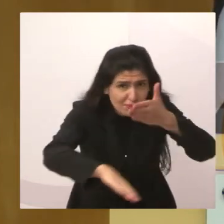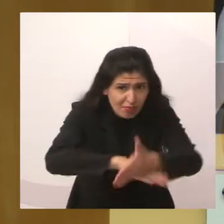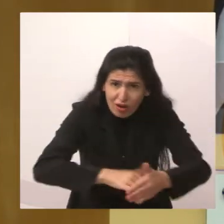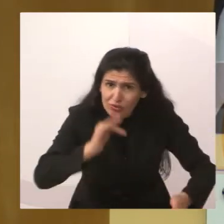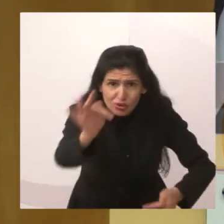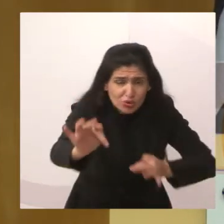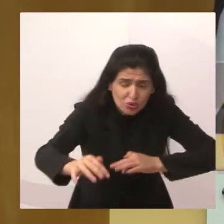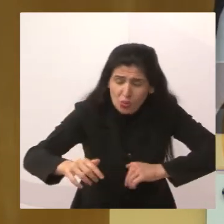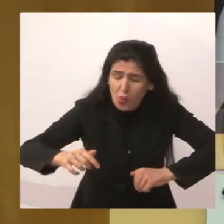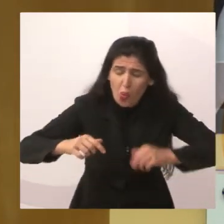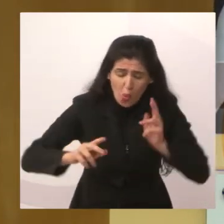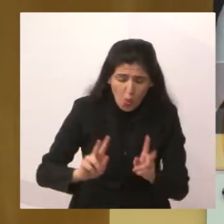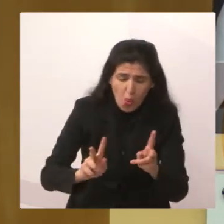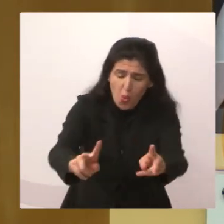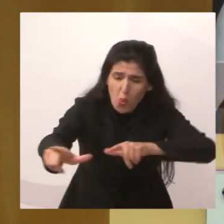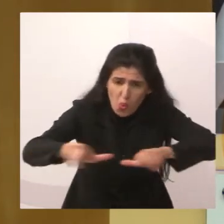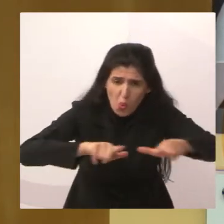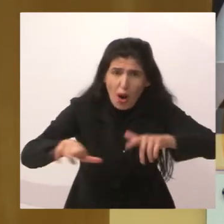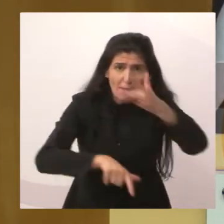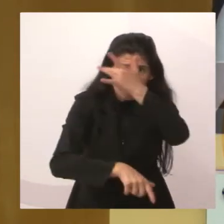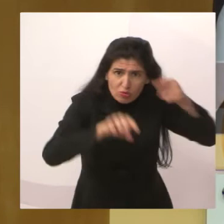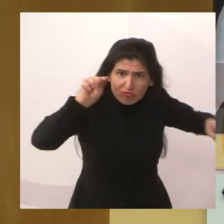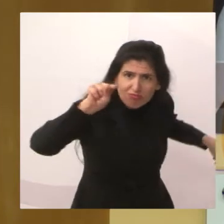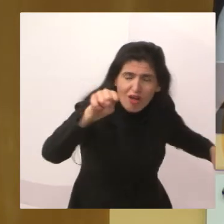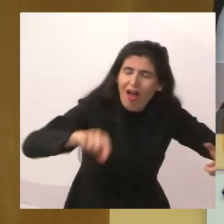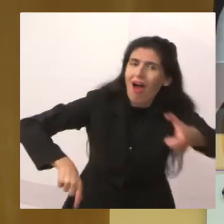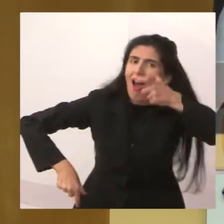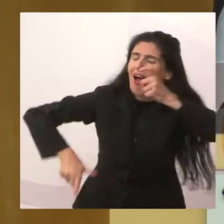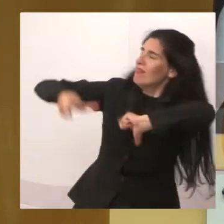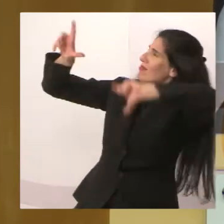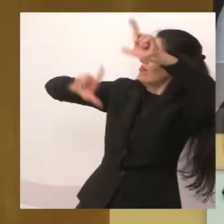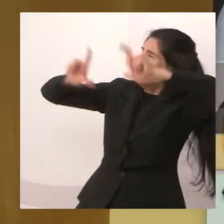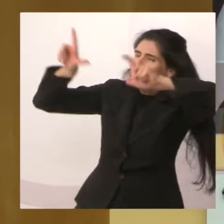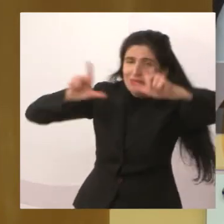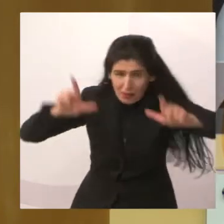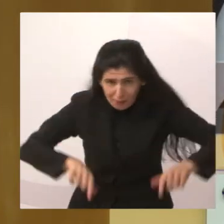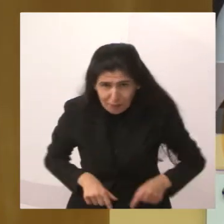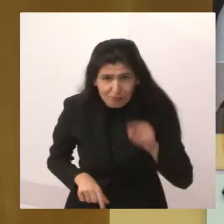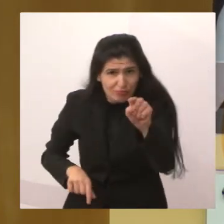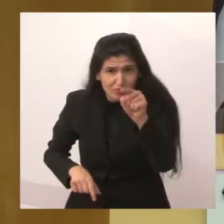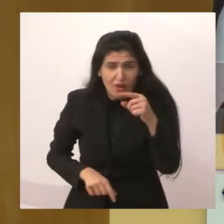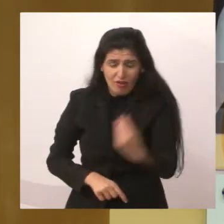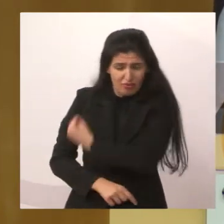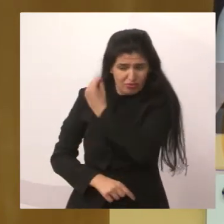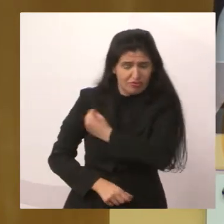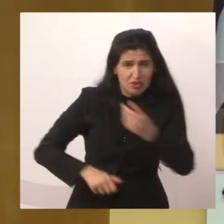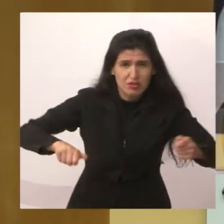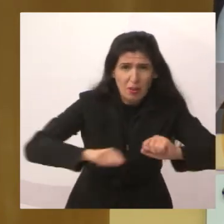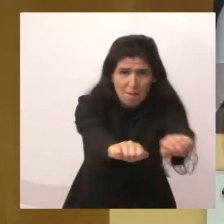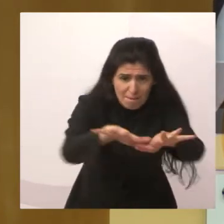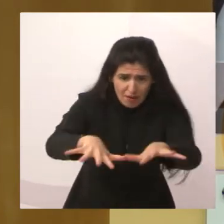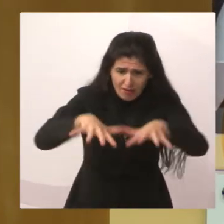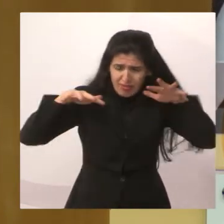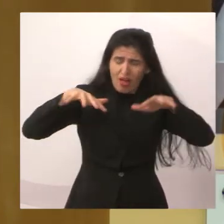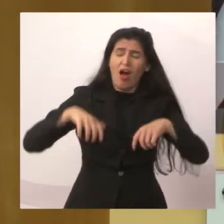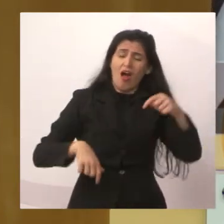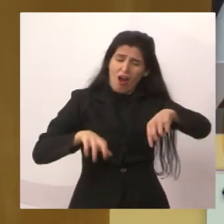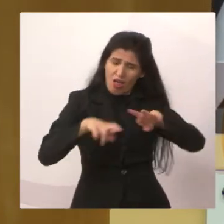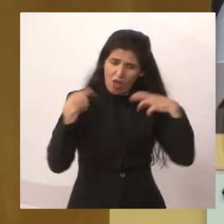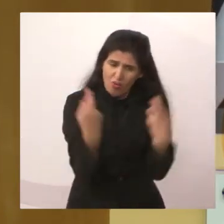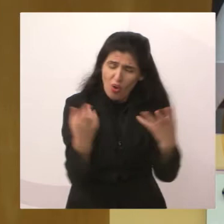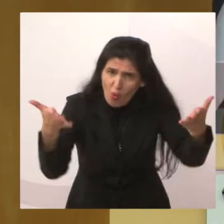me acompanhando pela TV, você que está aqui acompanhando hoje no plenário, a sessão de